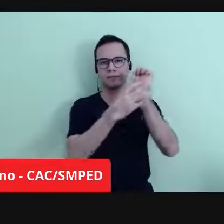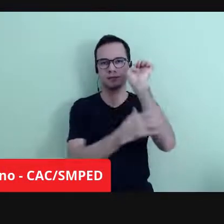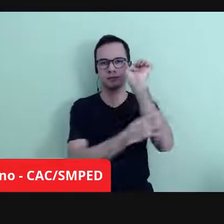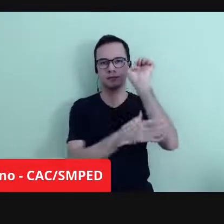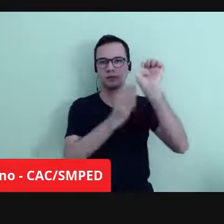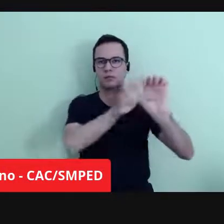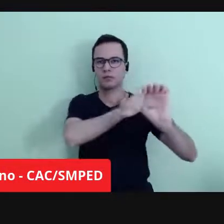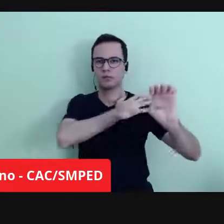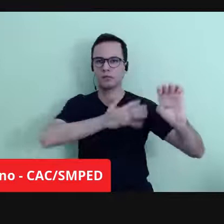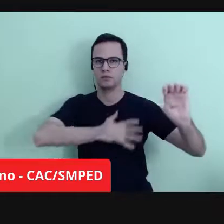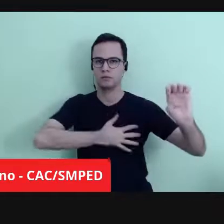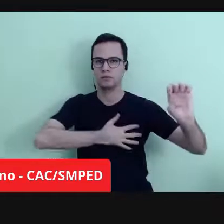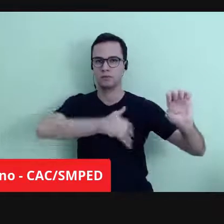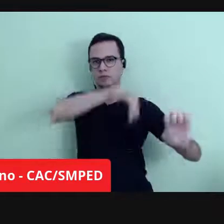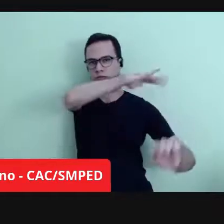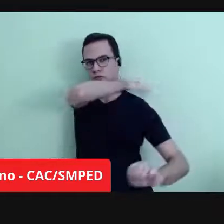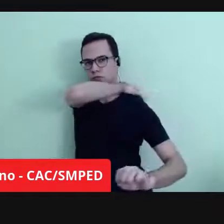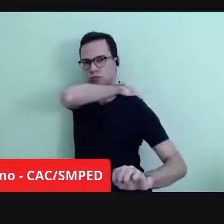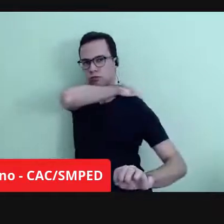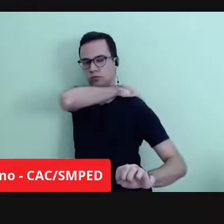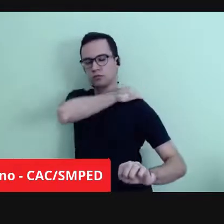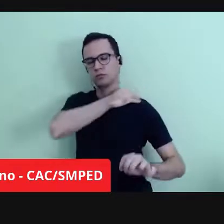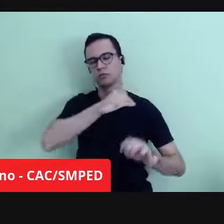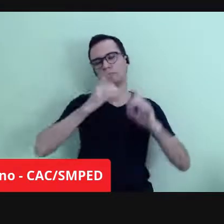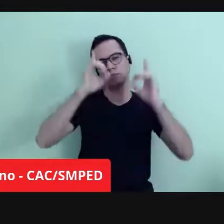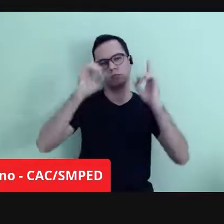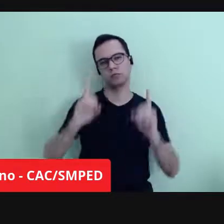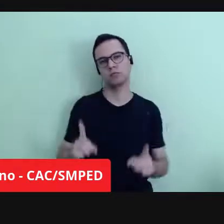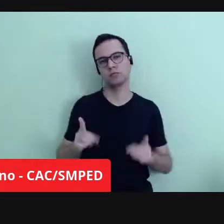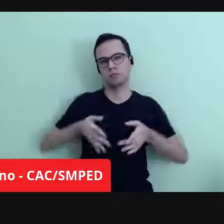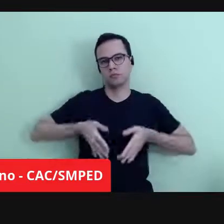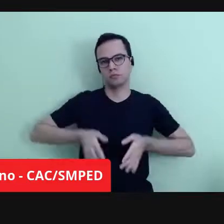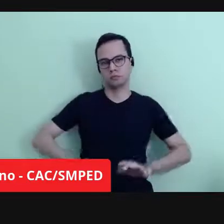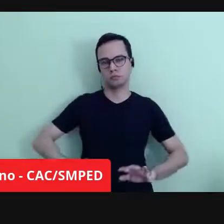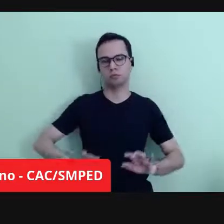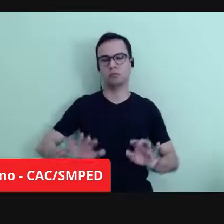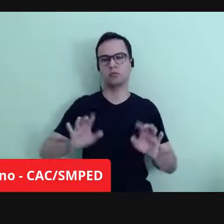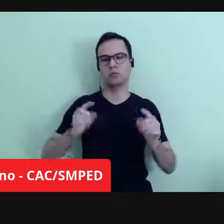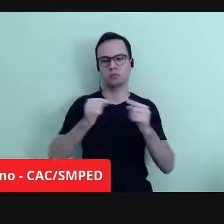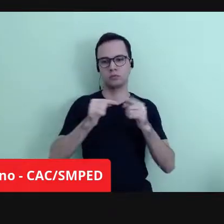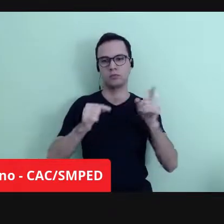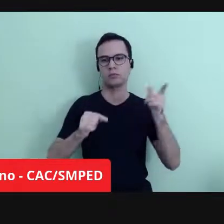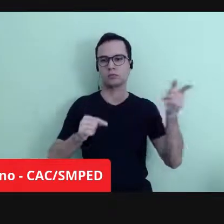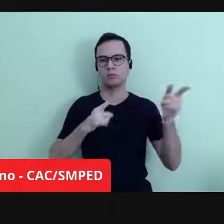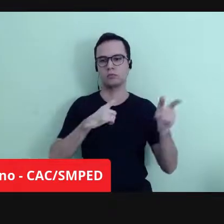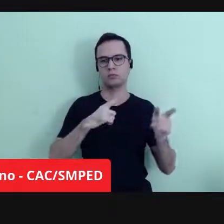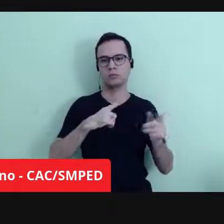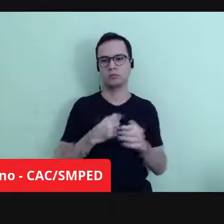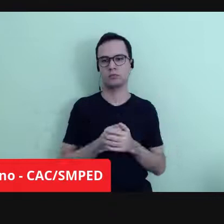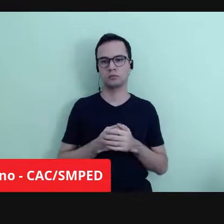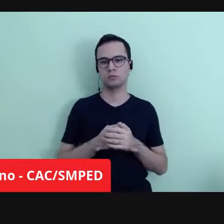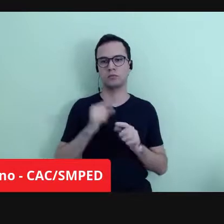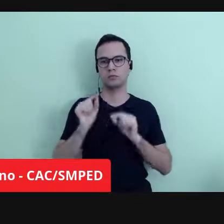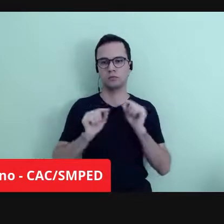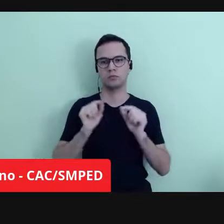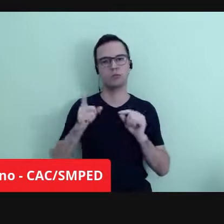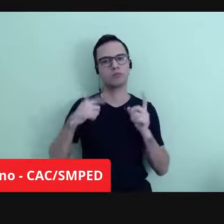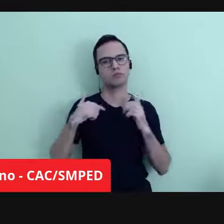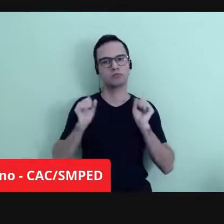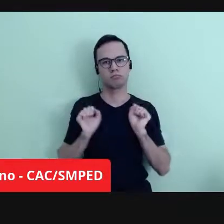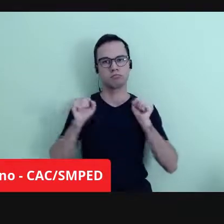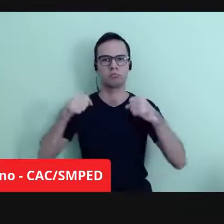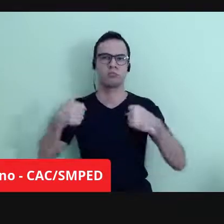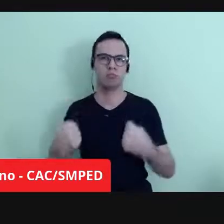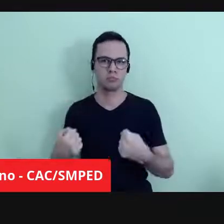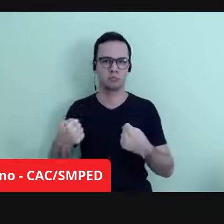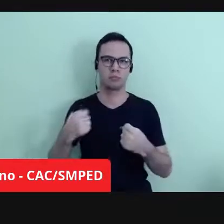ombro, peito, costas, uma deficiência congênita. E essa minha característica dissidente foi o que me impulsionou a grande parte